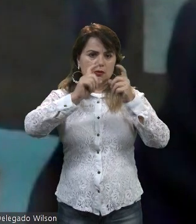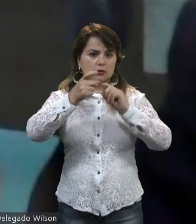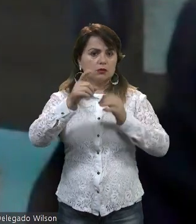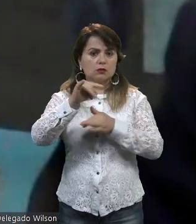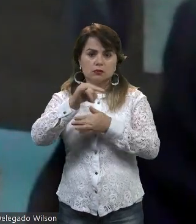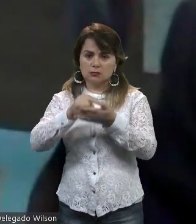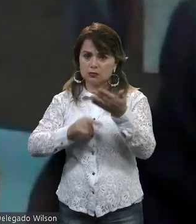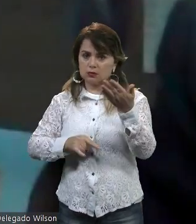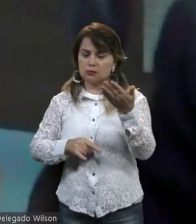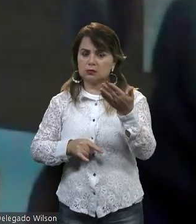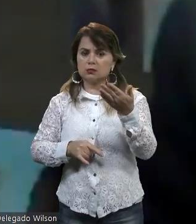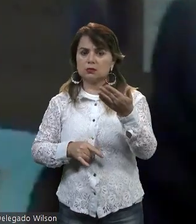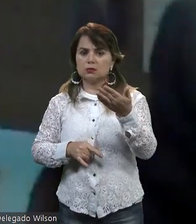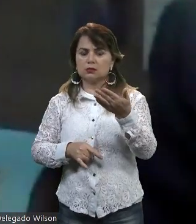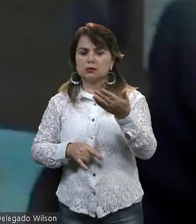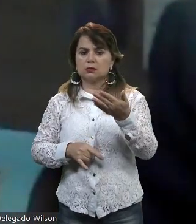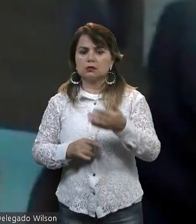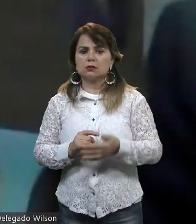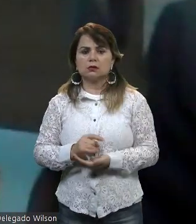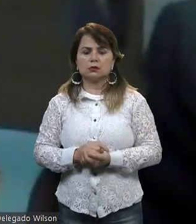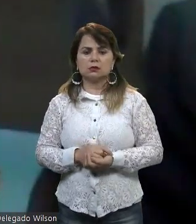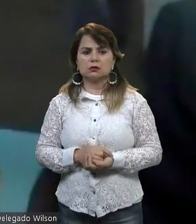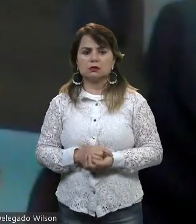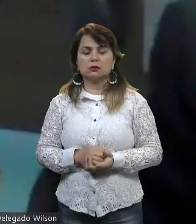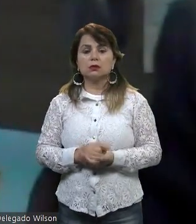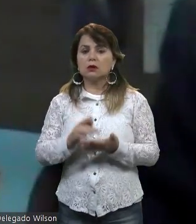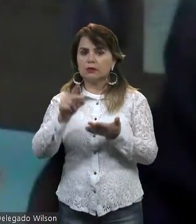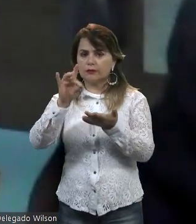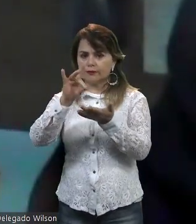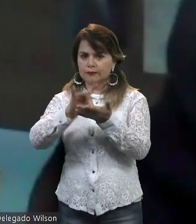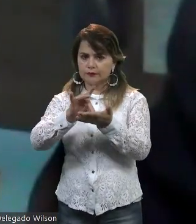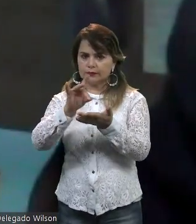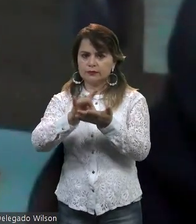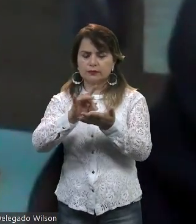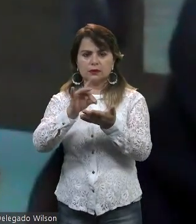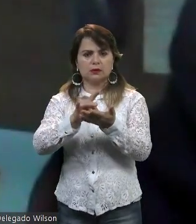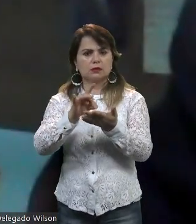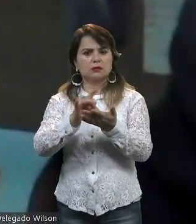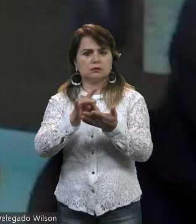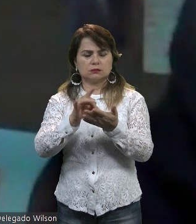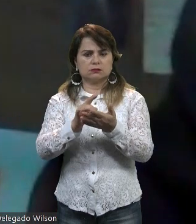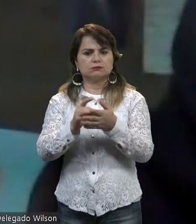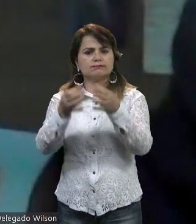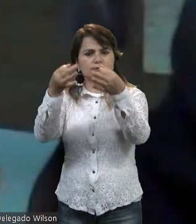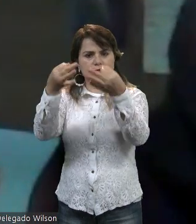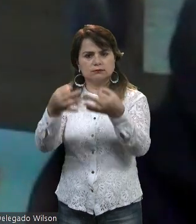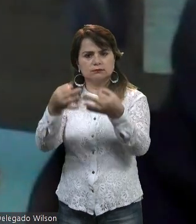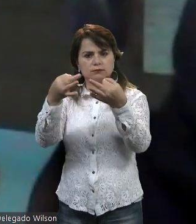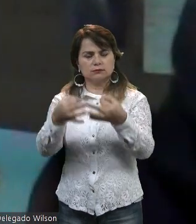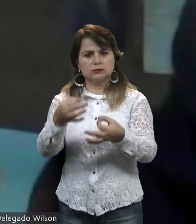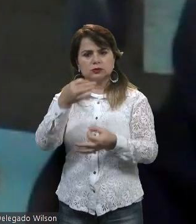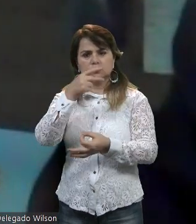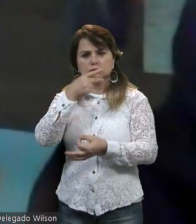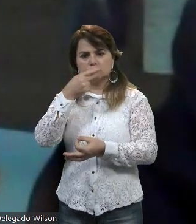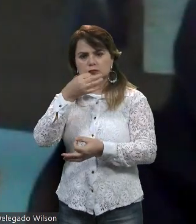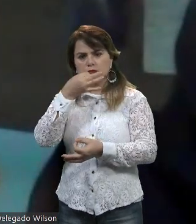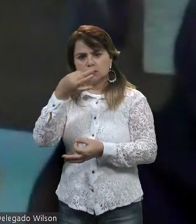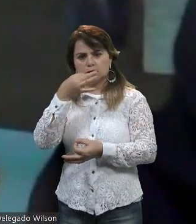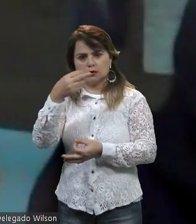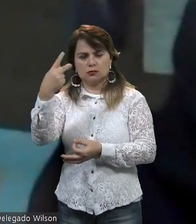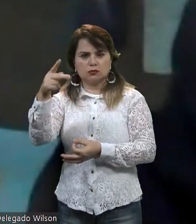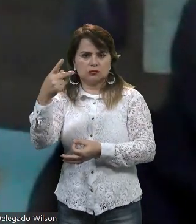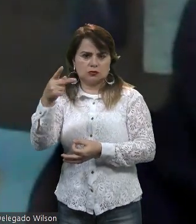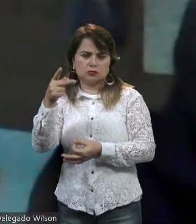projeto, que realmente é acertada a posição de Vossa Excelência de encaminhar para a